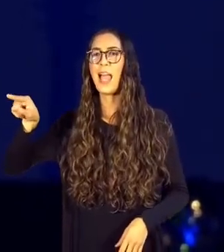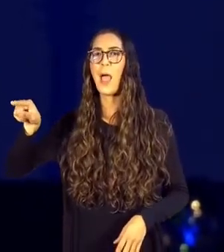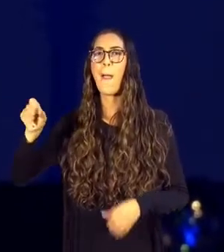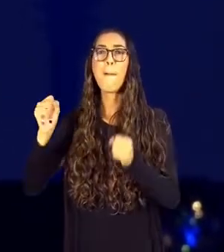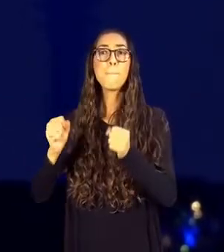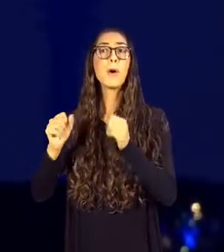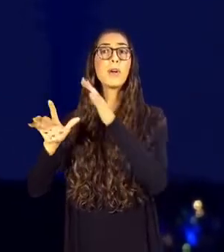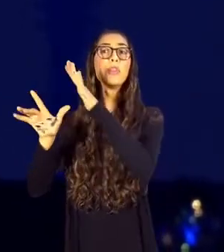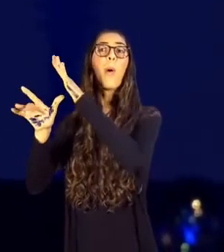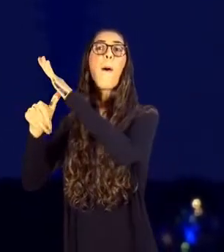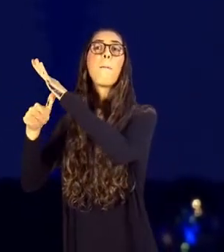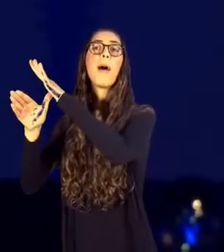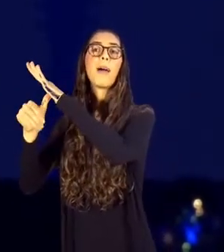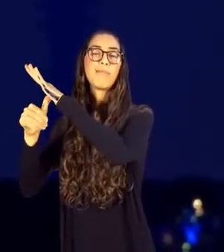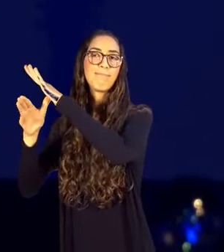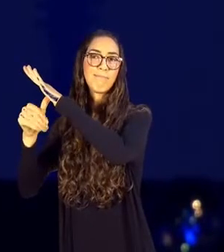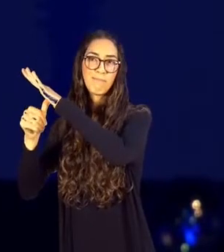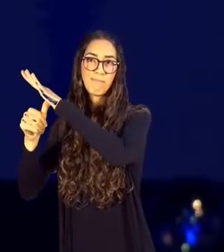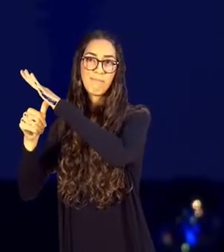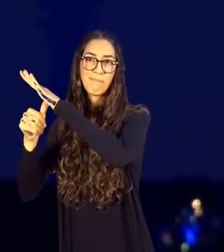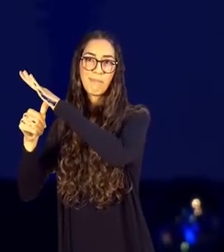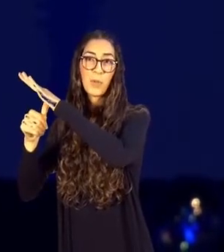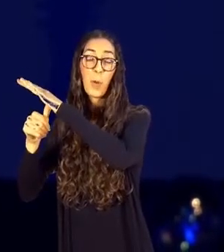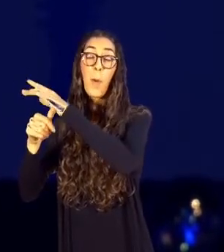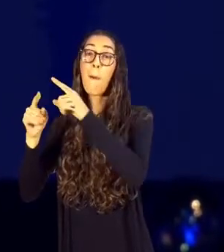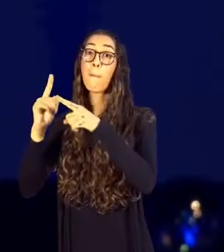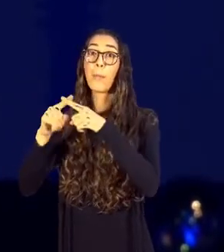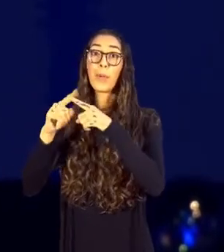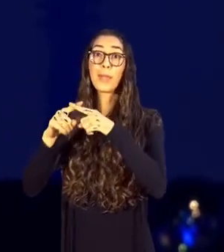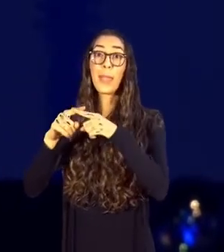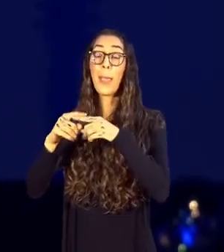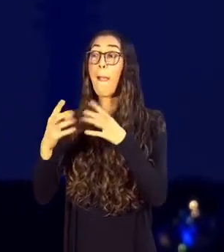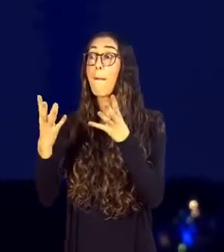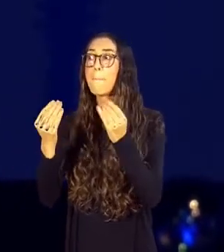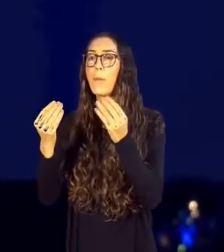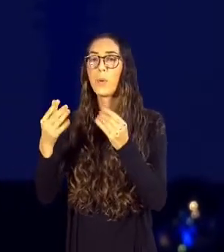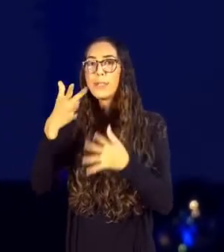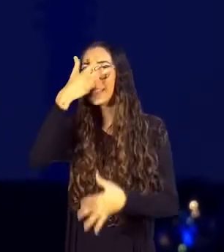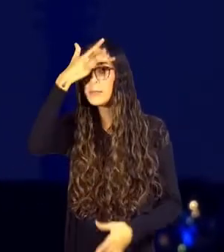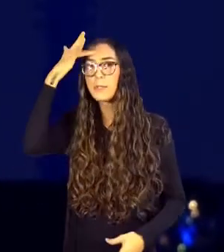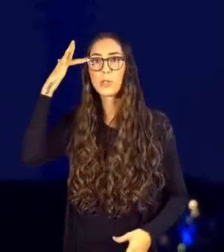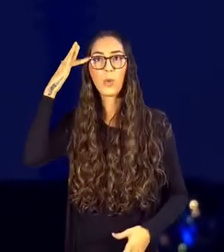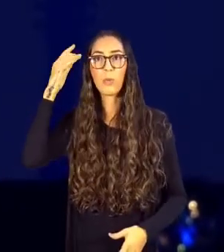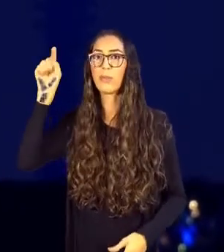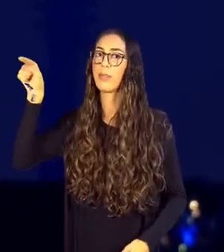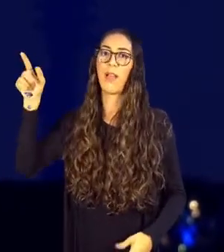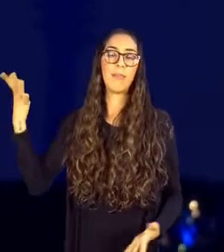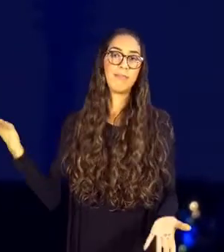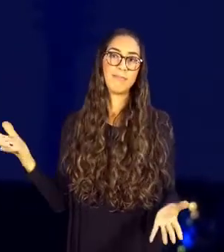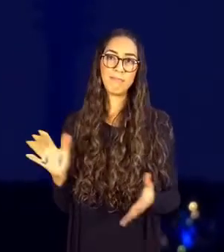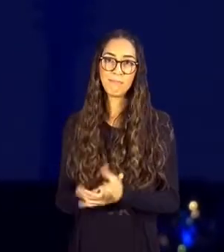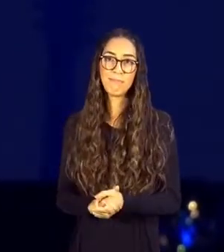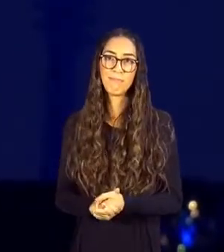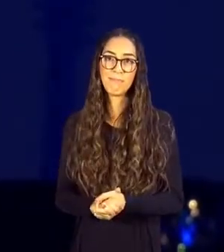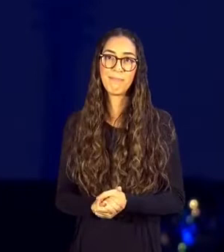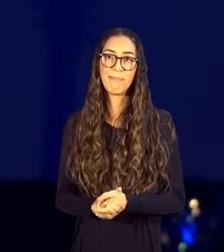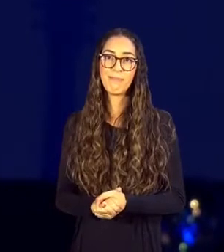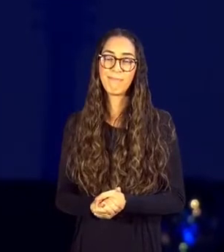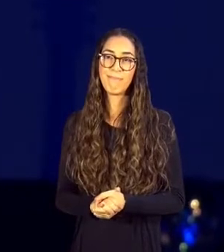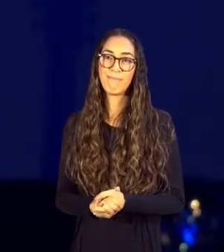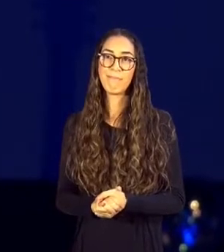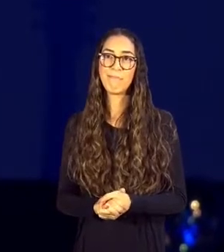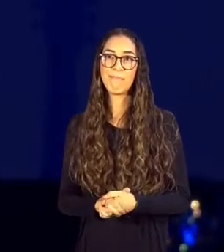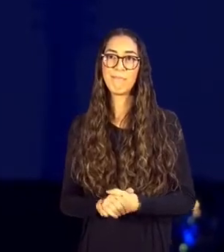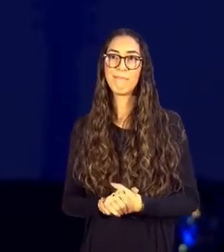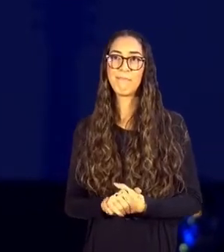3 dias alguém trazer a sua carteira na porta da sua casa? Qual a probabilidade? Isso aconteceu comigo, só não foi em São Paulo, foi no Rio de Janeiro, já